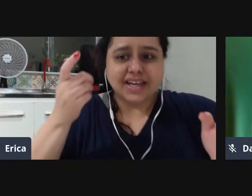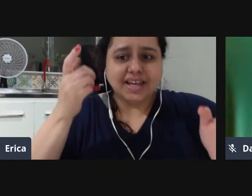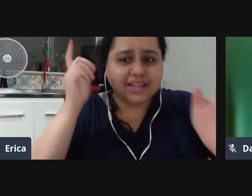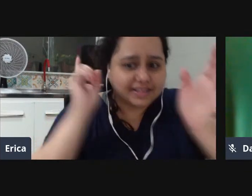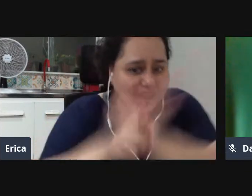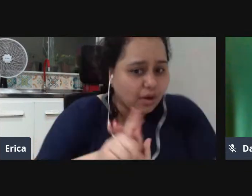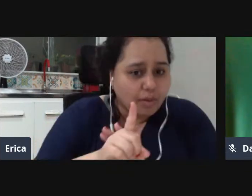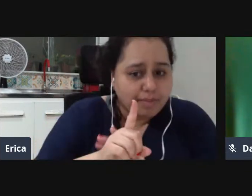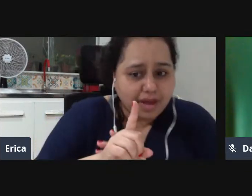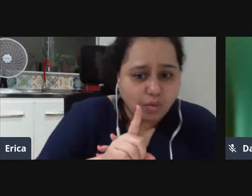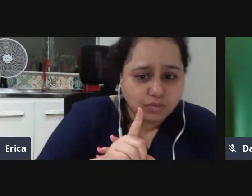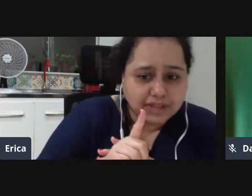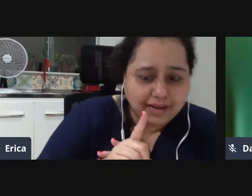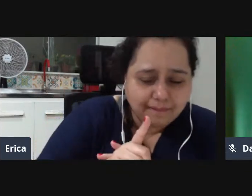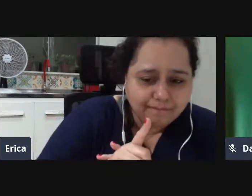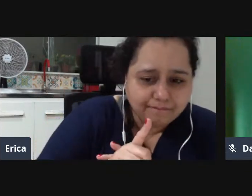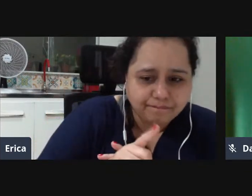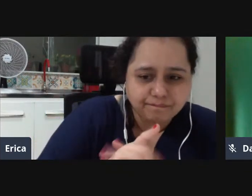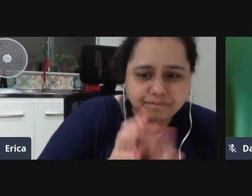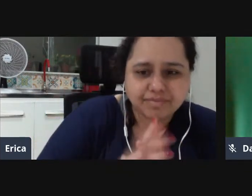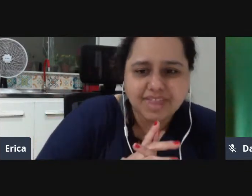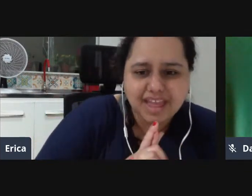coisas. Tem alguma pergunta?